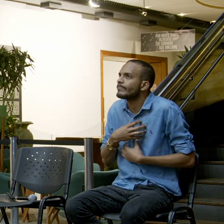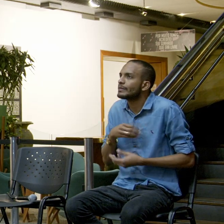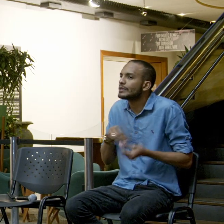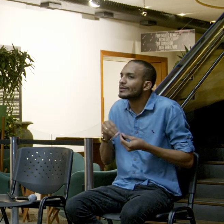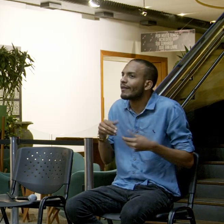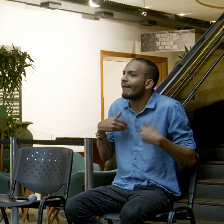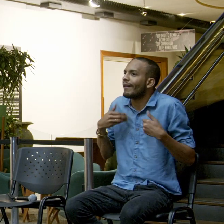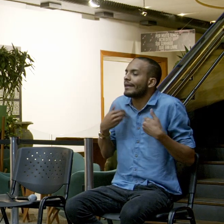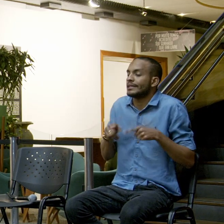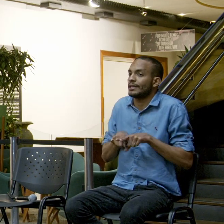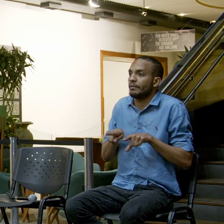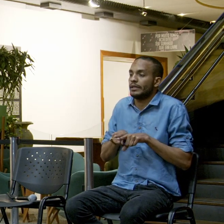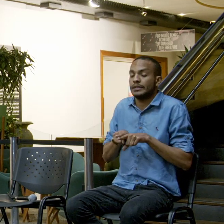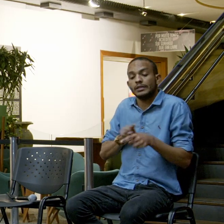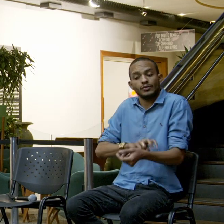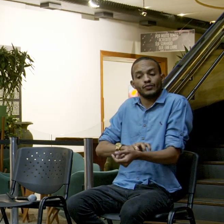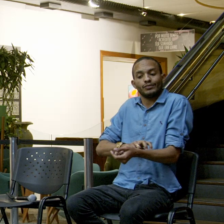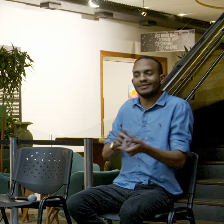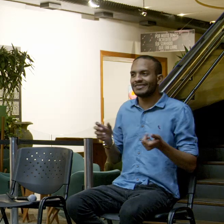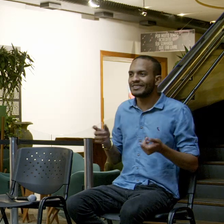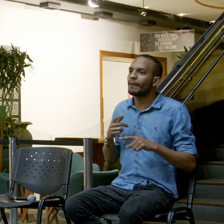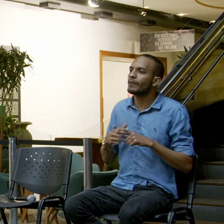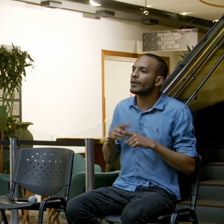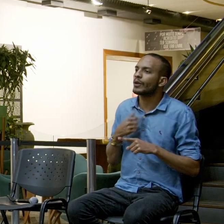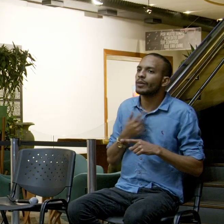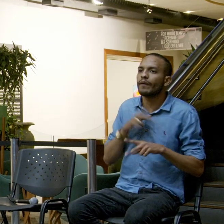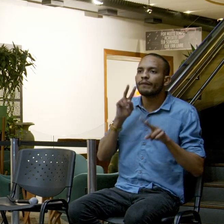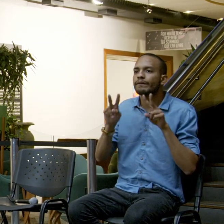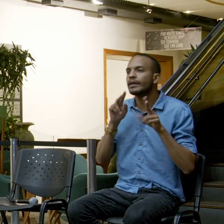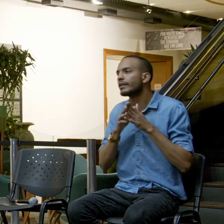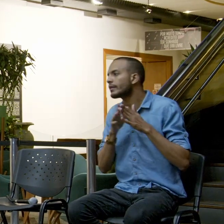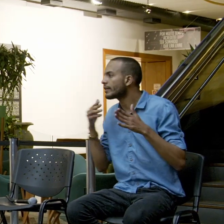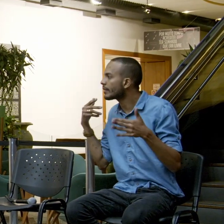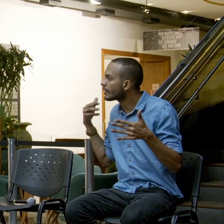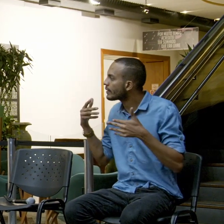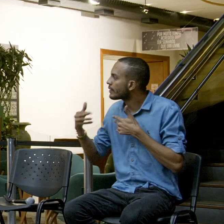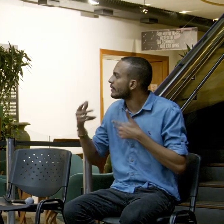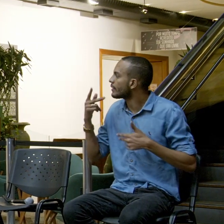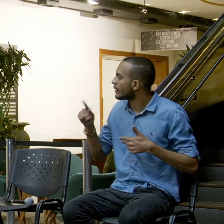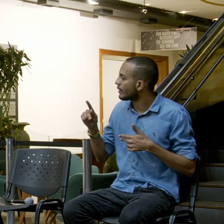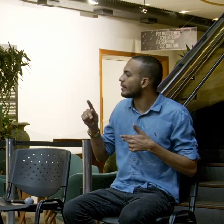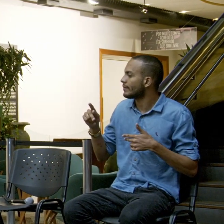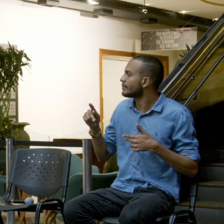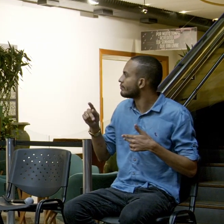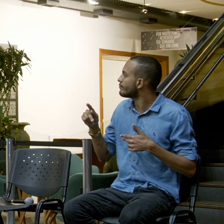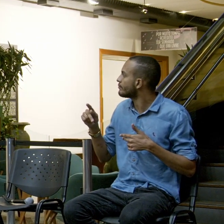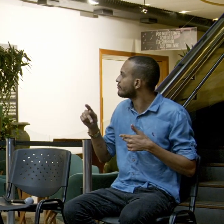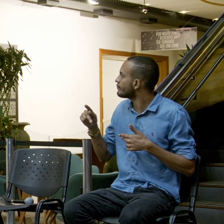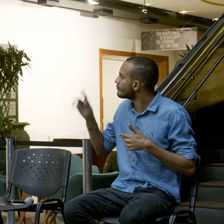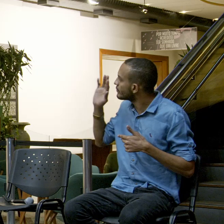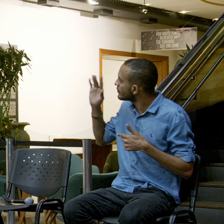a alegria e também a apreensão, porque quando a gente vê uma trajetória como a Maiolino, o que vem em mente é o